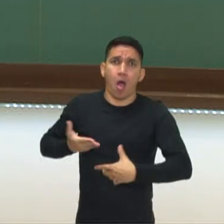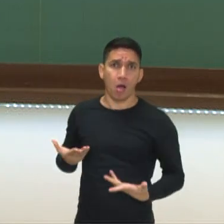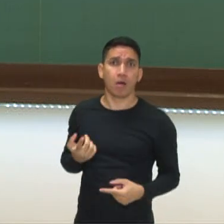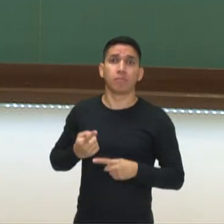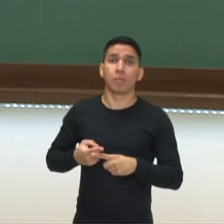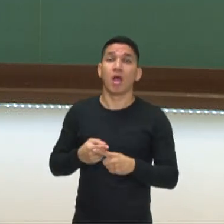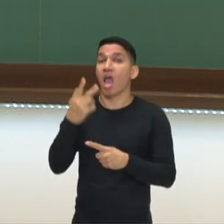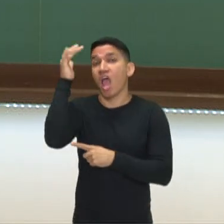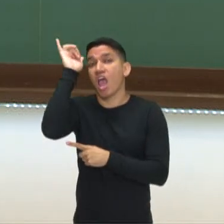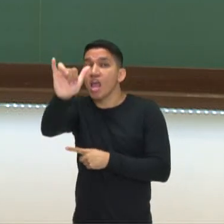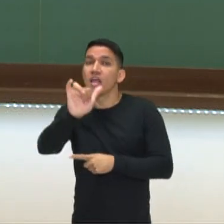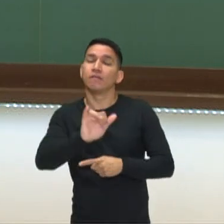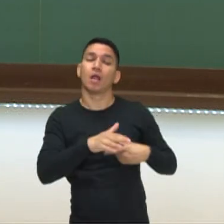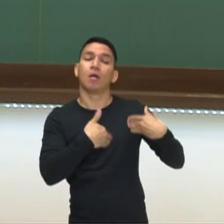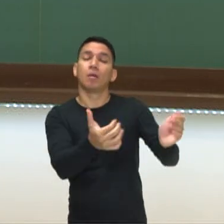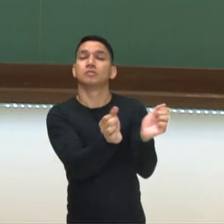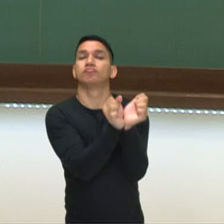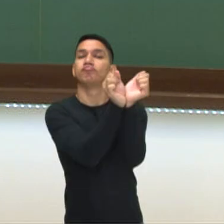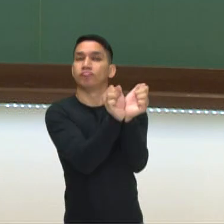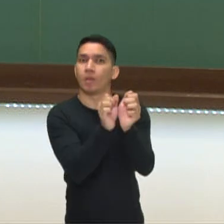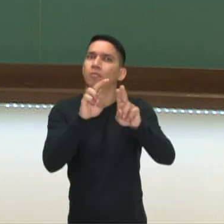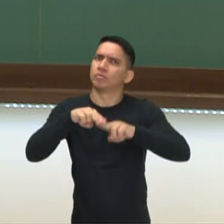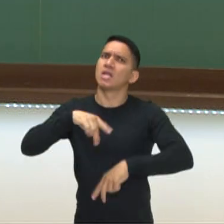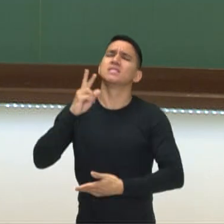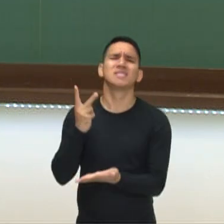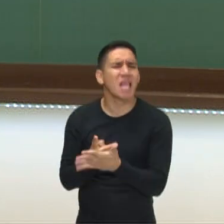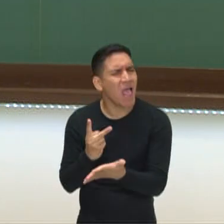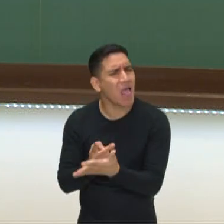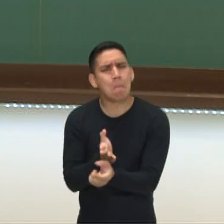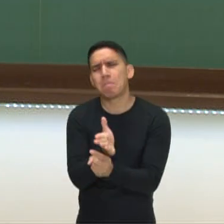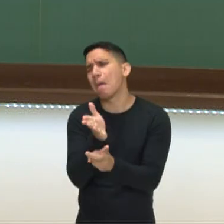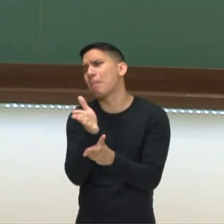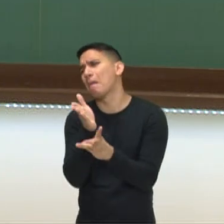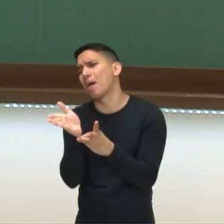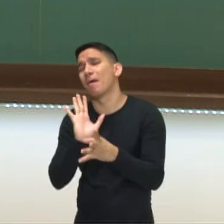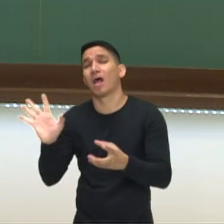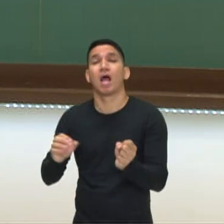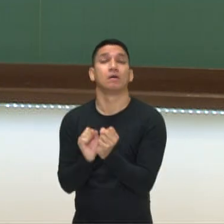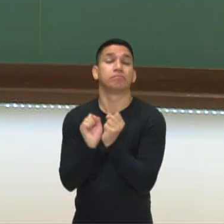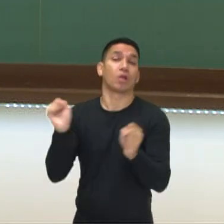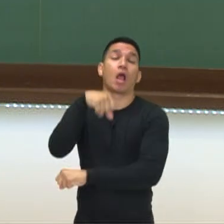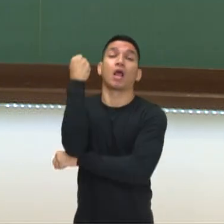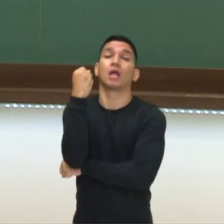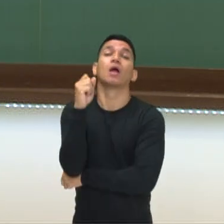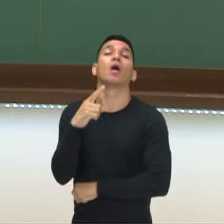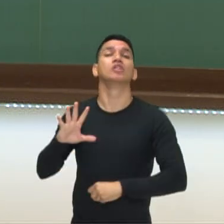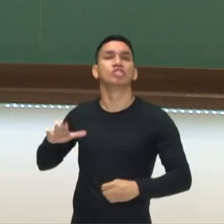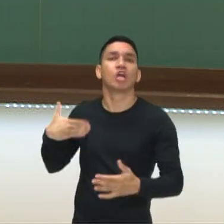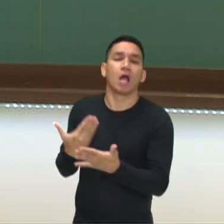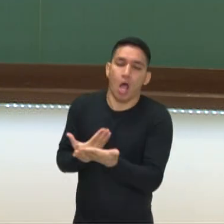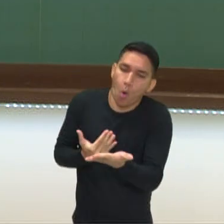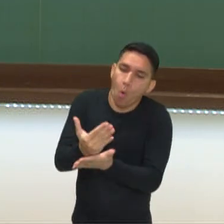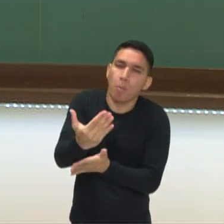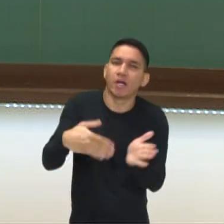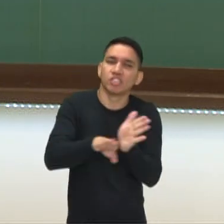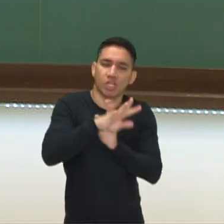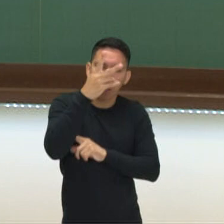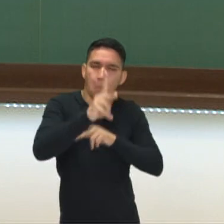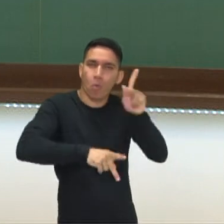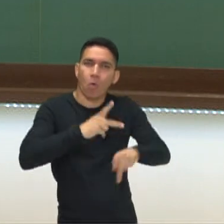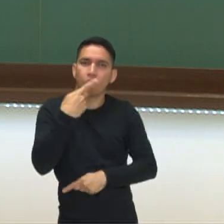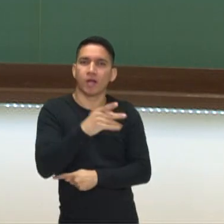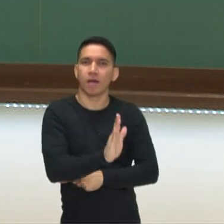de escravidão. Então a gente vê que a resistência sempre aconteceu desde o início da chegada desses povos aqui na